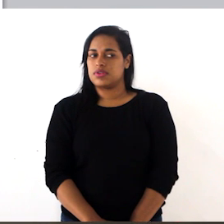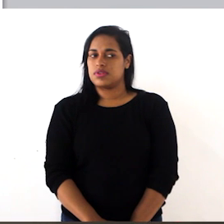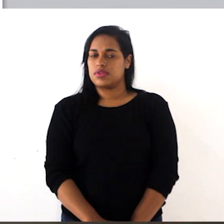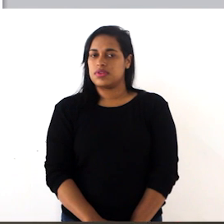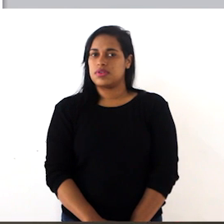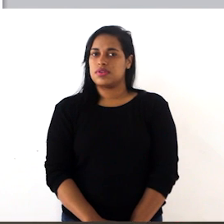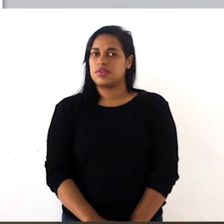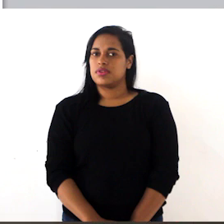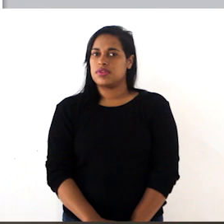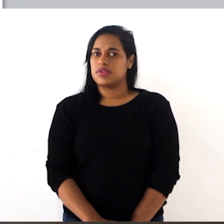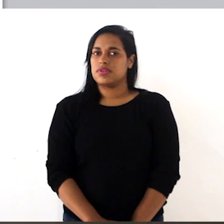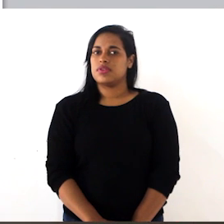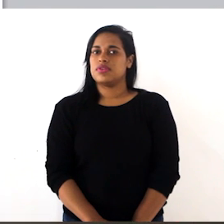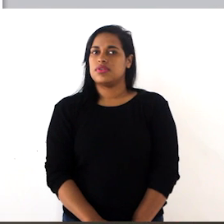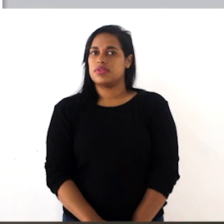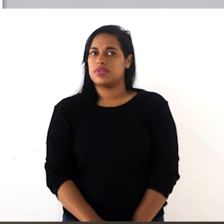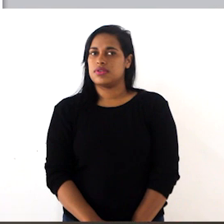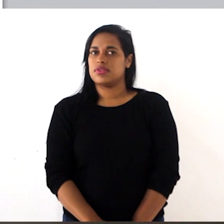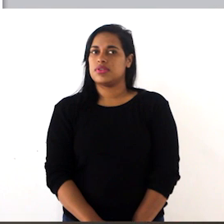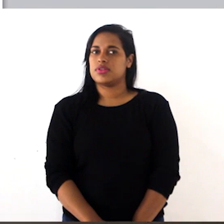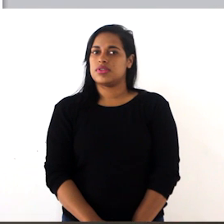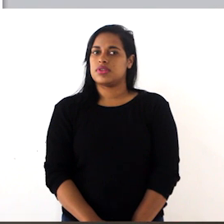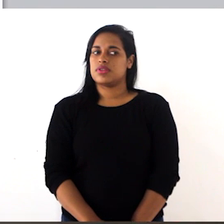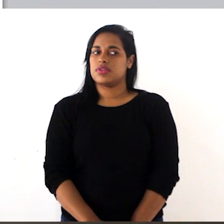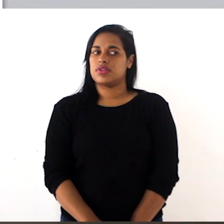Funções. Criando funções.